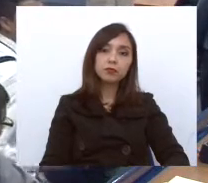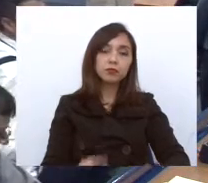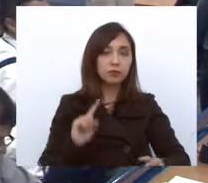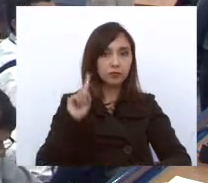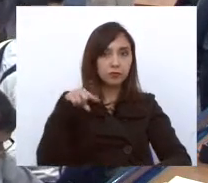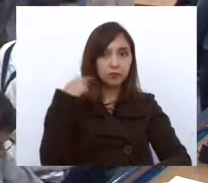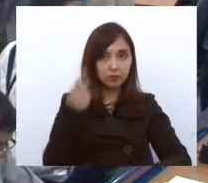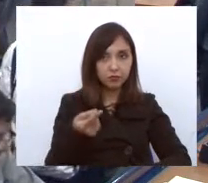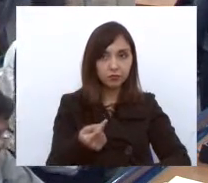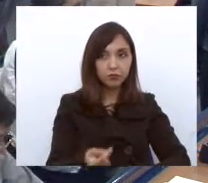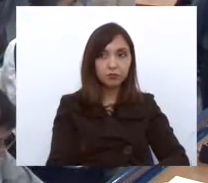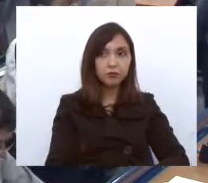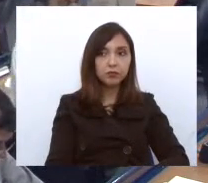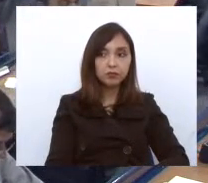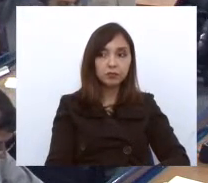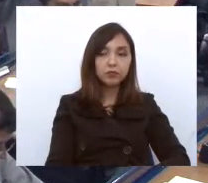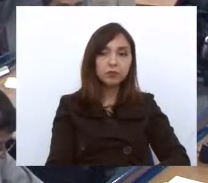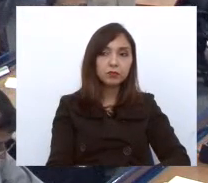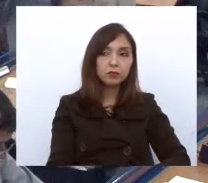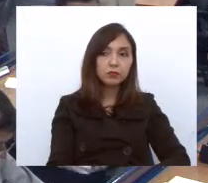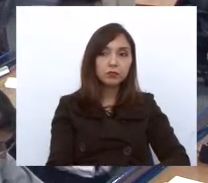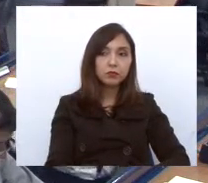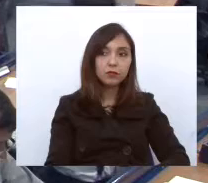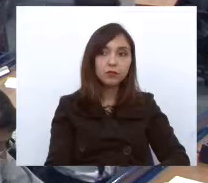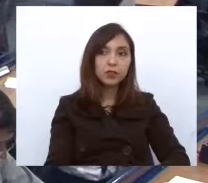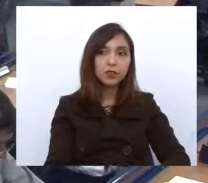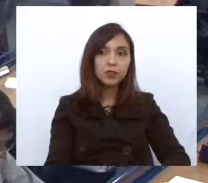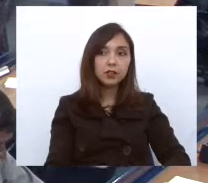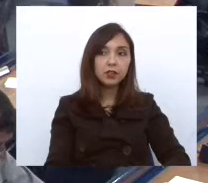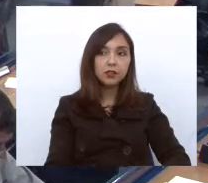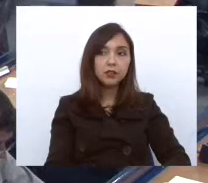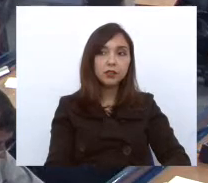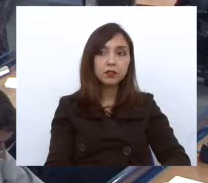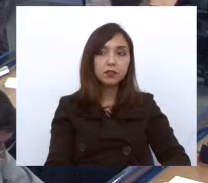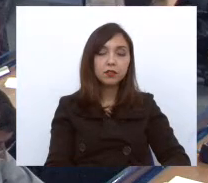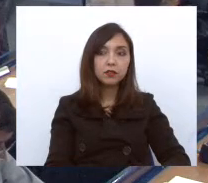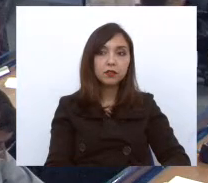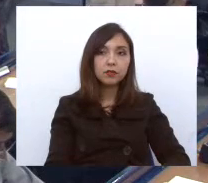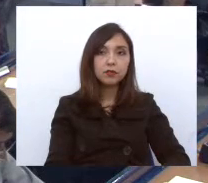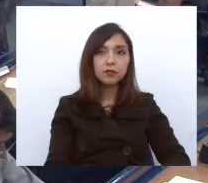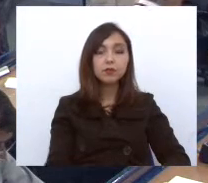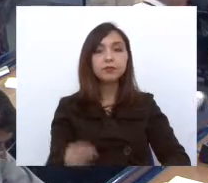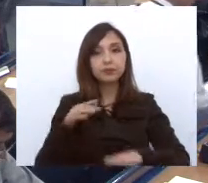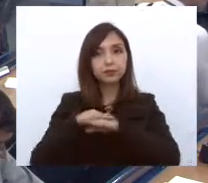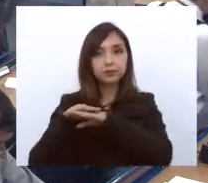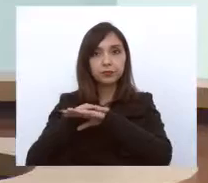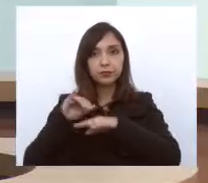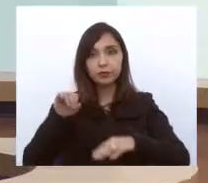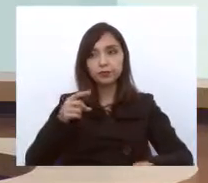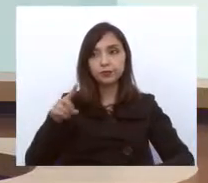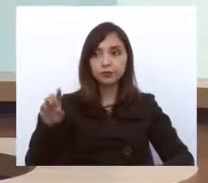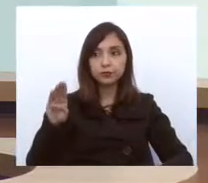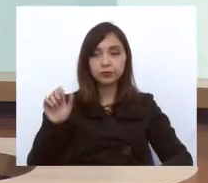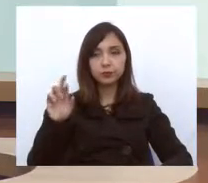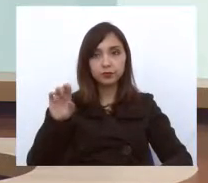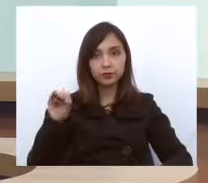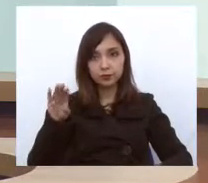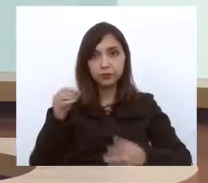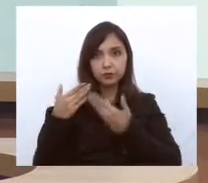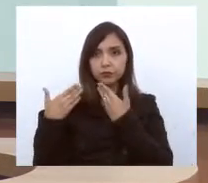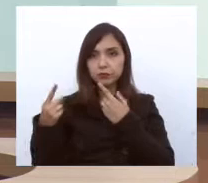sabendo da existência dessa lei, sabendo que tinha esse item na pauta, conversei com o nobre vereador João Barbosa, que é autor da